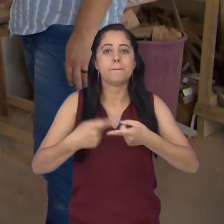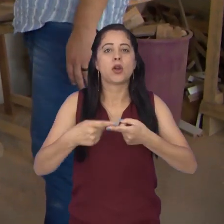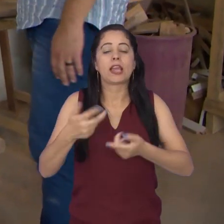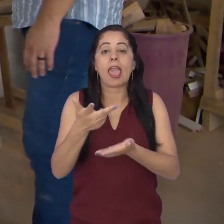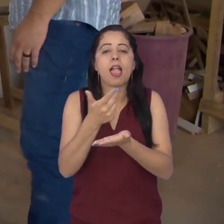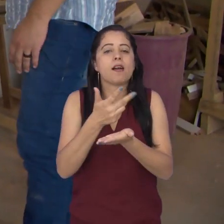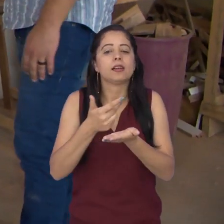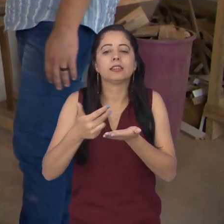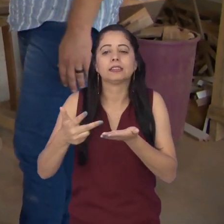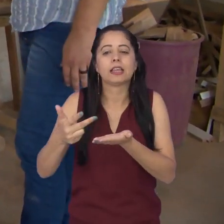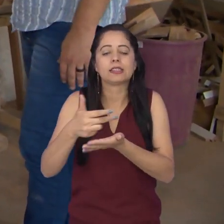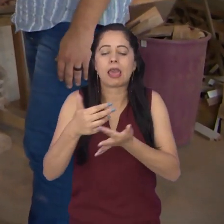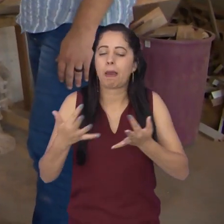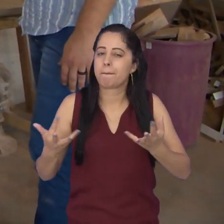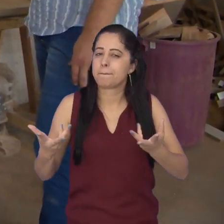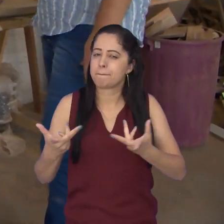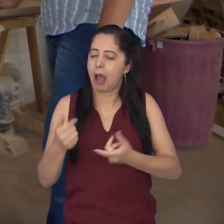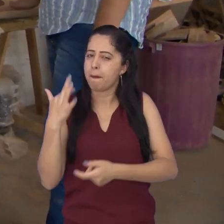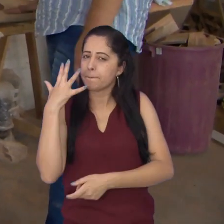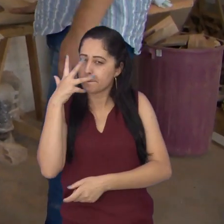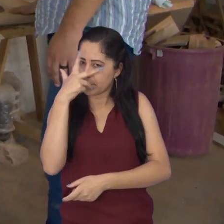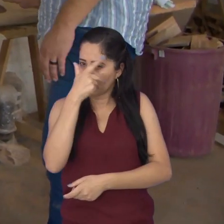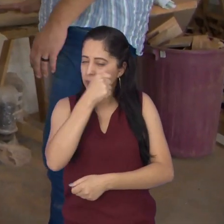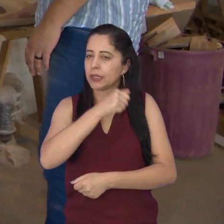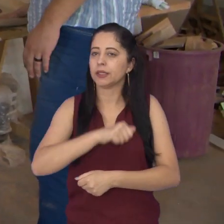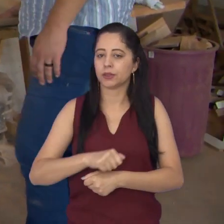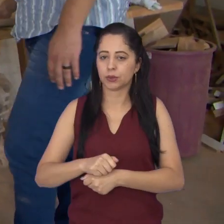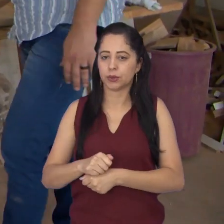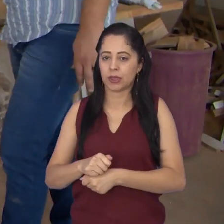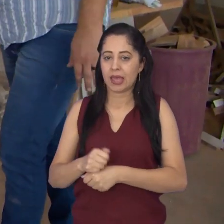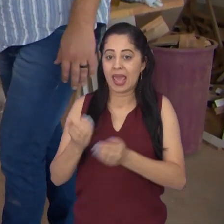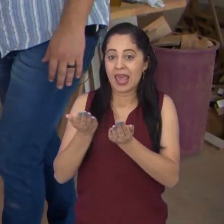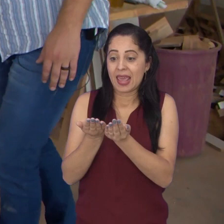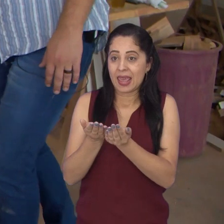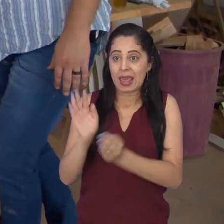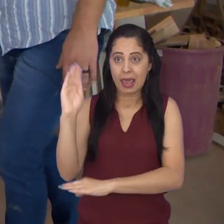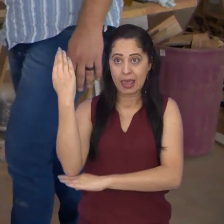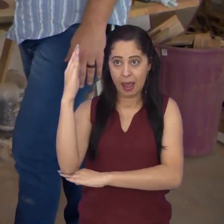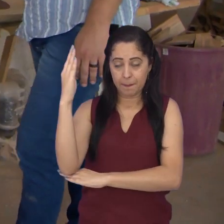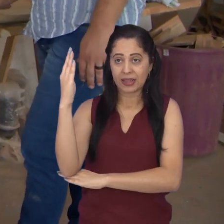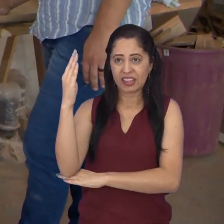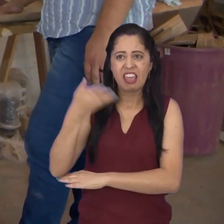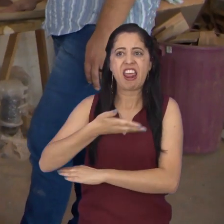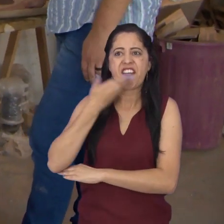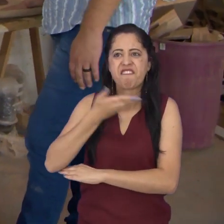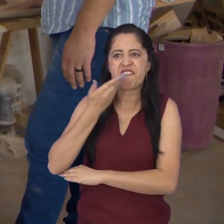desenhos maravilhosos que a madeira traz, ela é uma madeira mole, ela